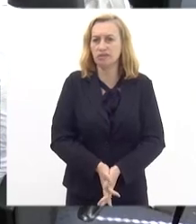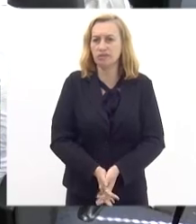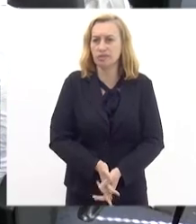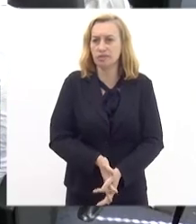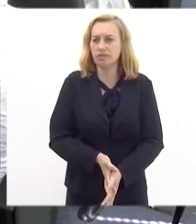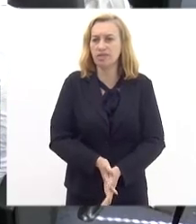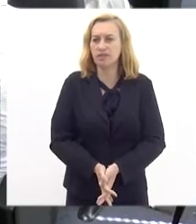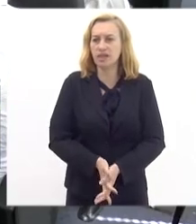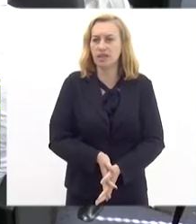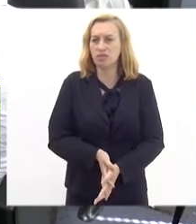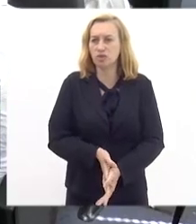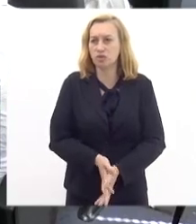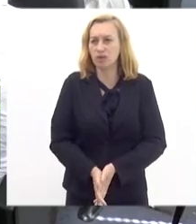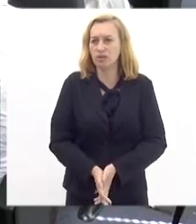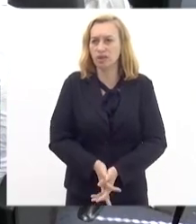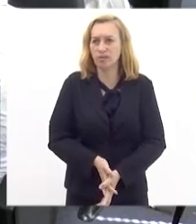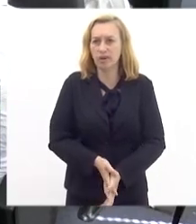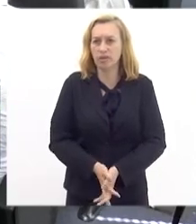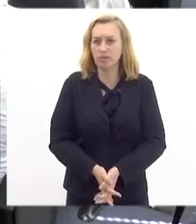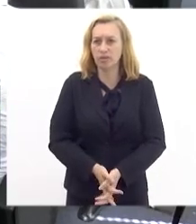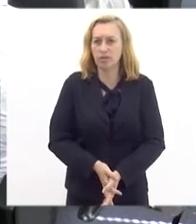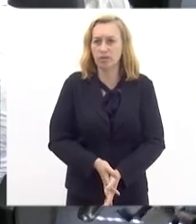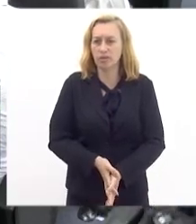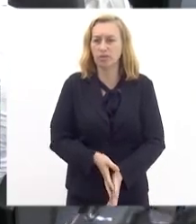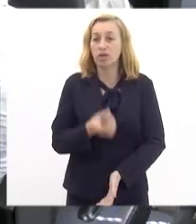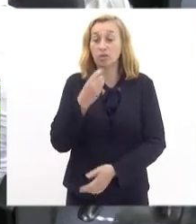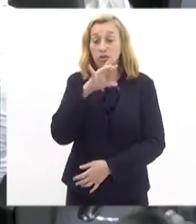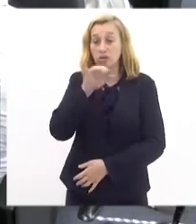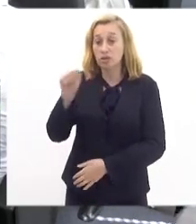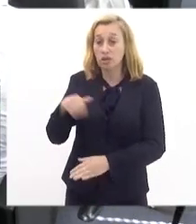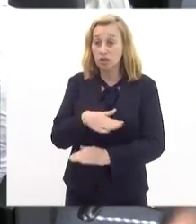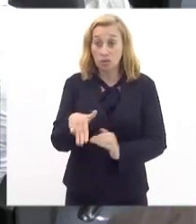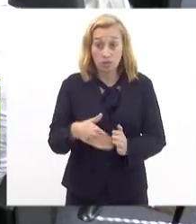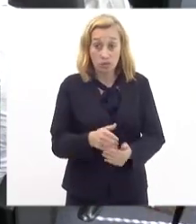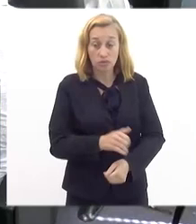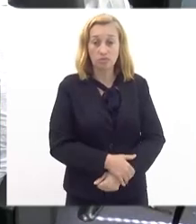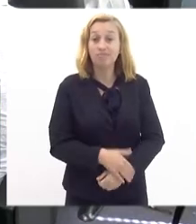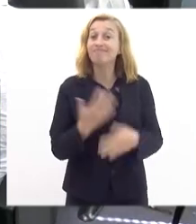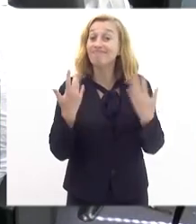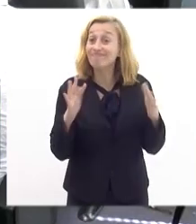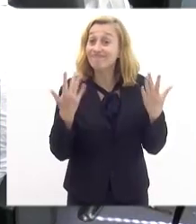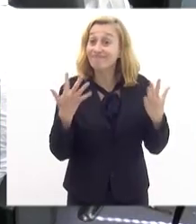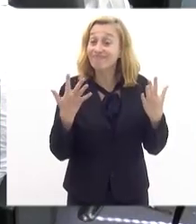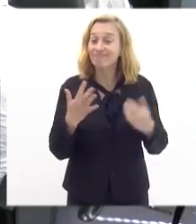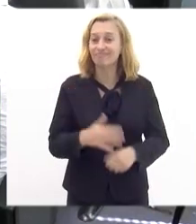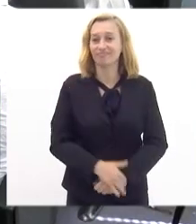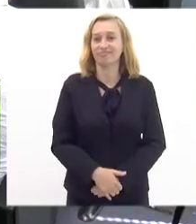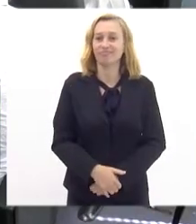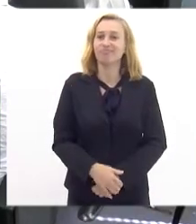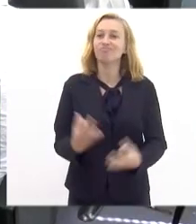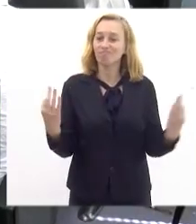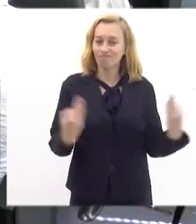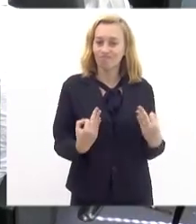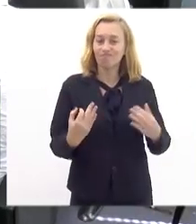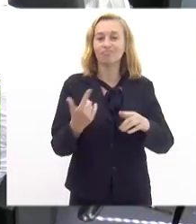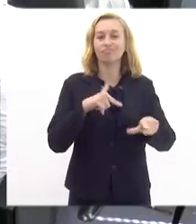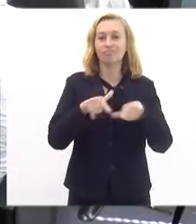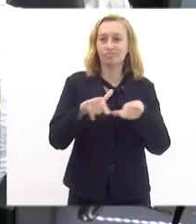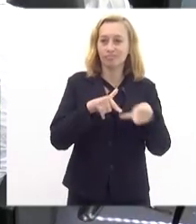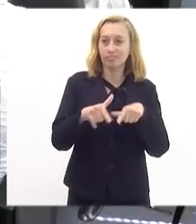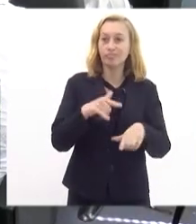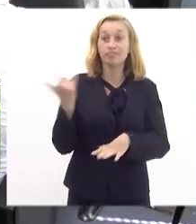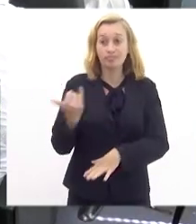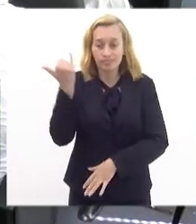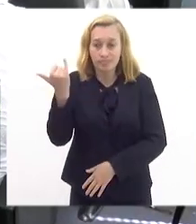tá bom Fátima pode Bom dia a todos é parabenizar essa comissão ótimo trabalho mas